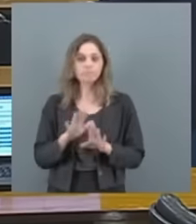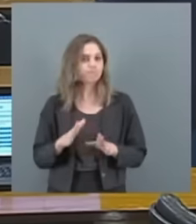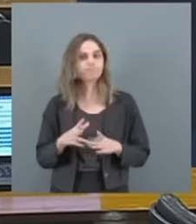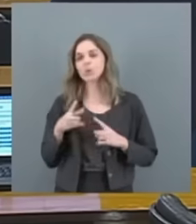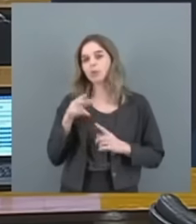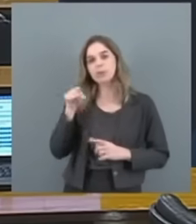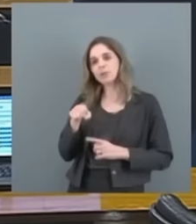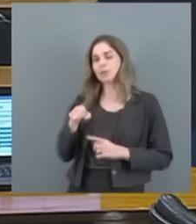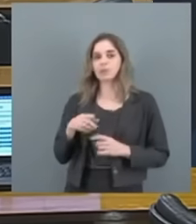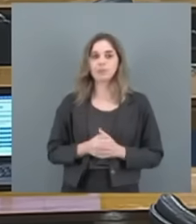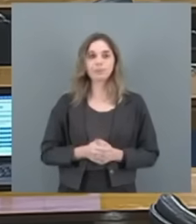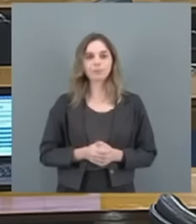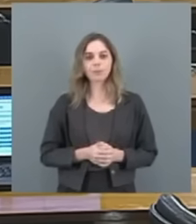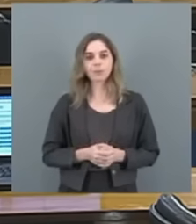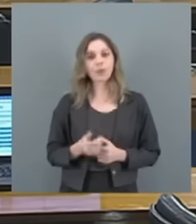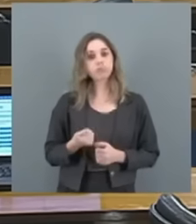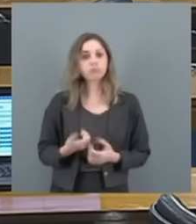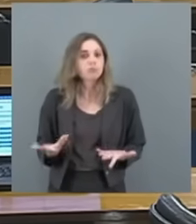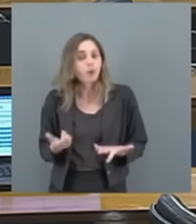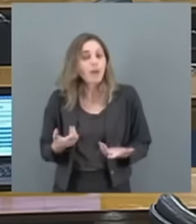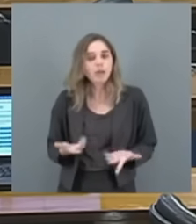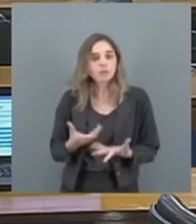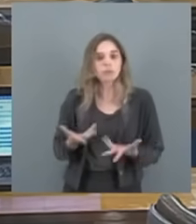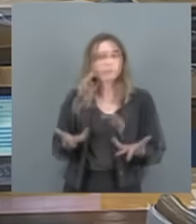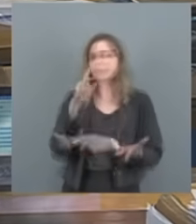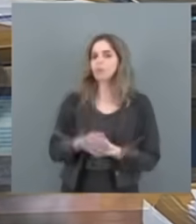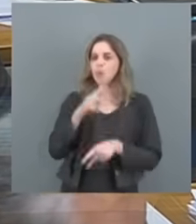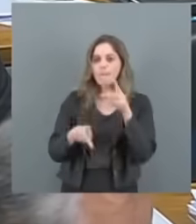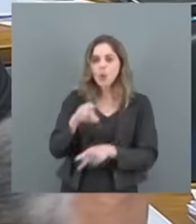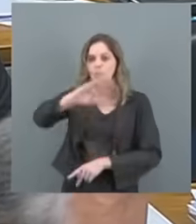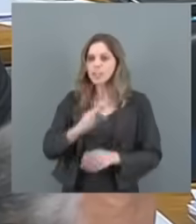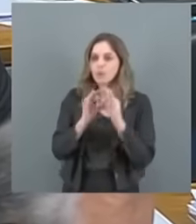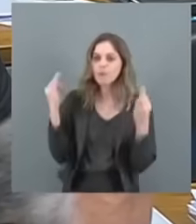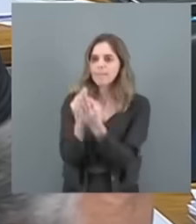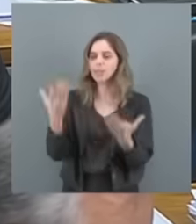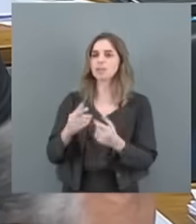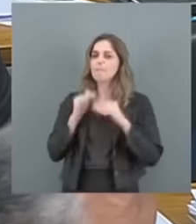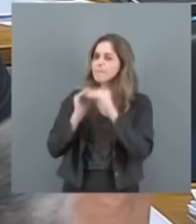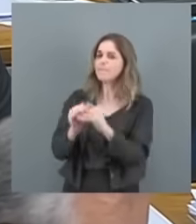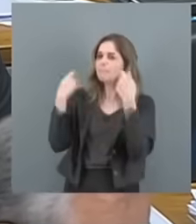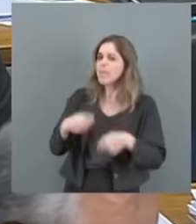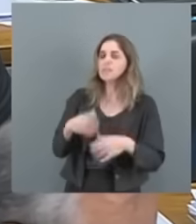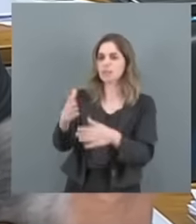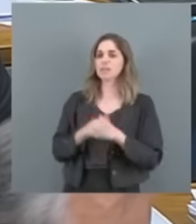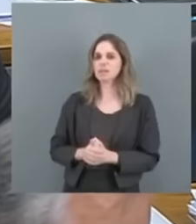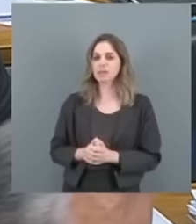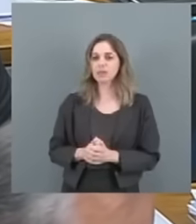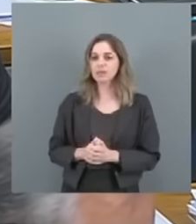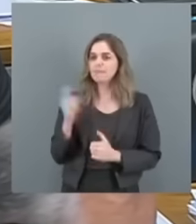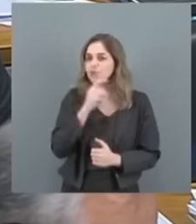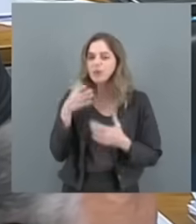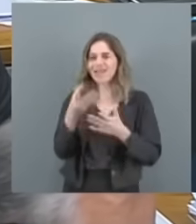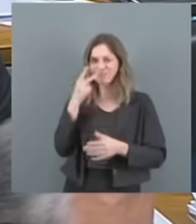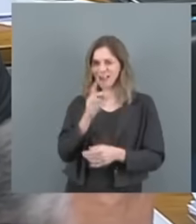para me interromper? Presidente. É, não, isso não, é uma agressão. Presidente, você não vai me interromper. Eu já fiz, presidente. Eu tenho que escutar esse cara. Esse cara é um charlatão. Esse cara usou um segmento que fala